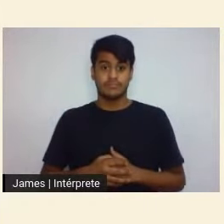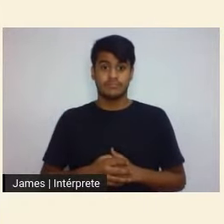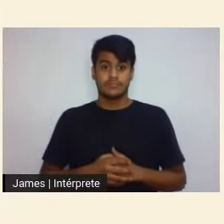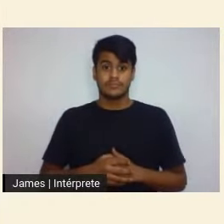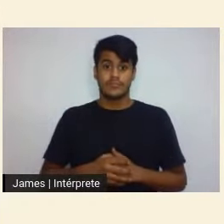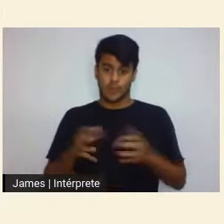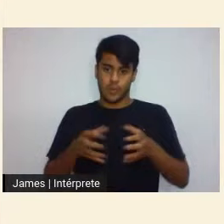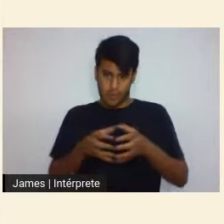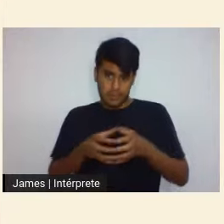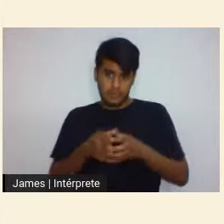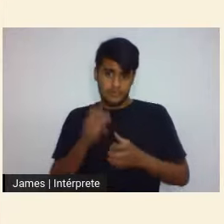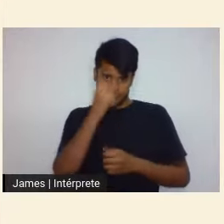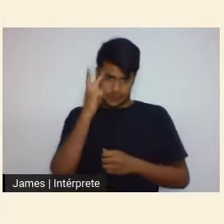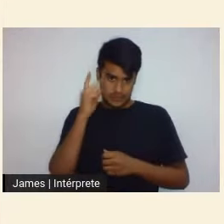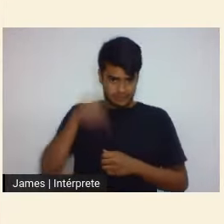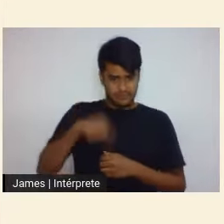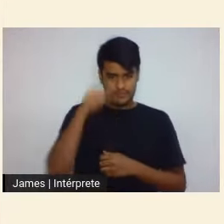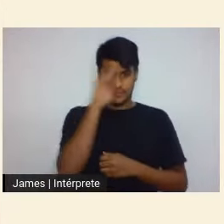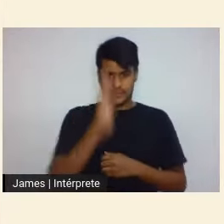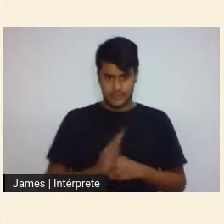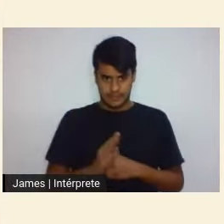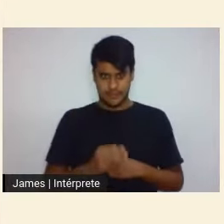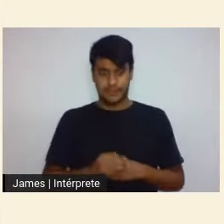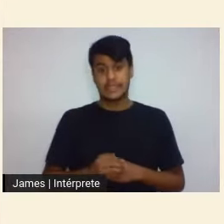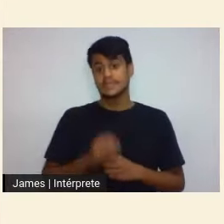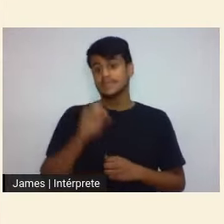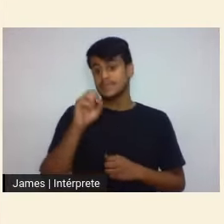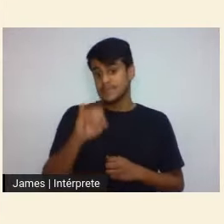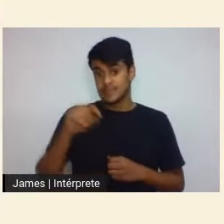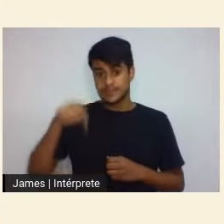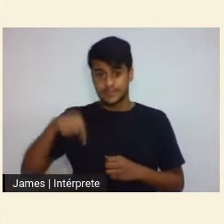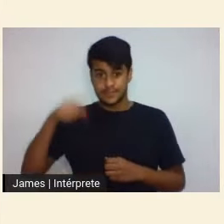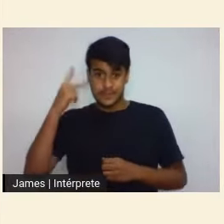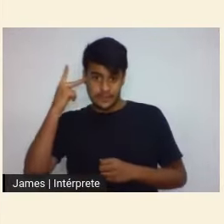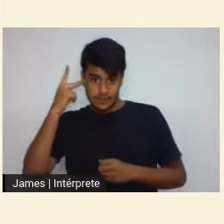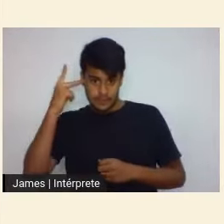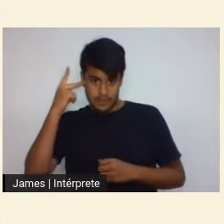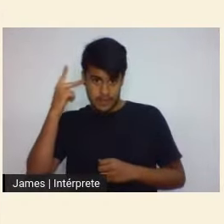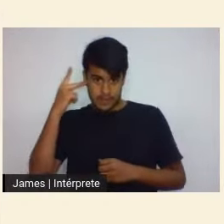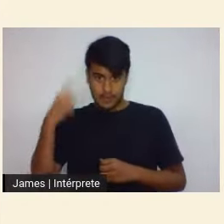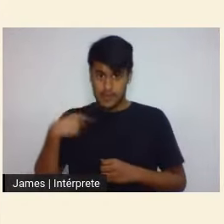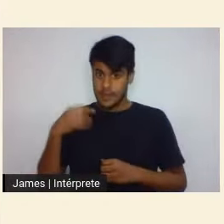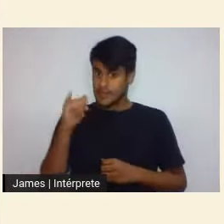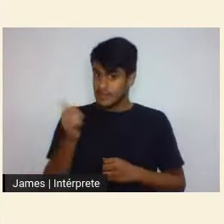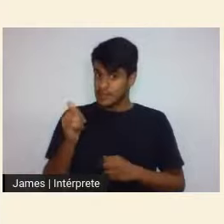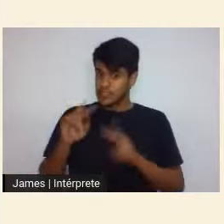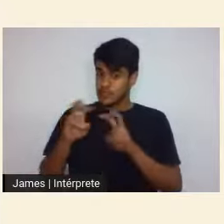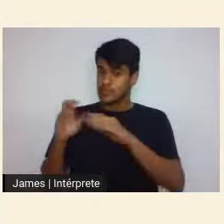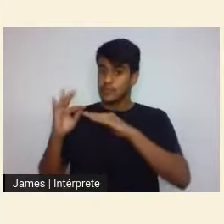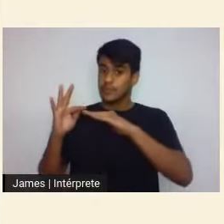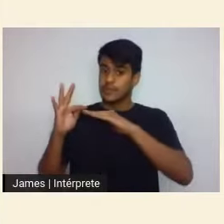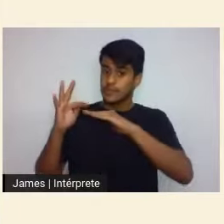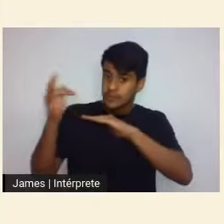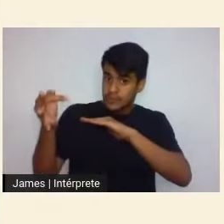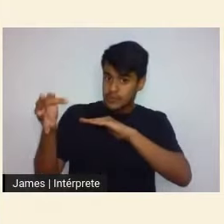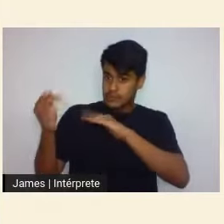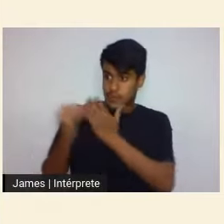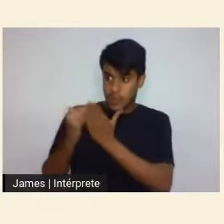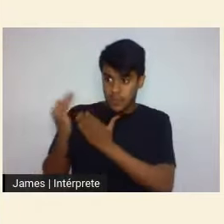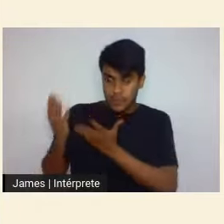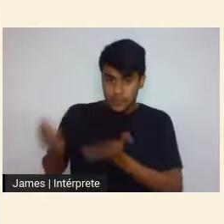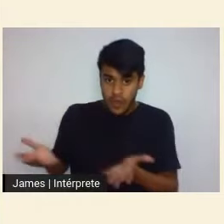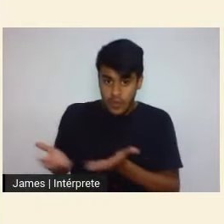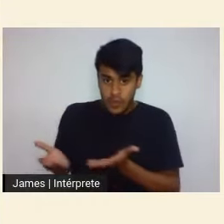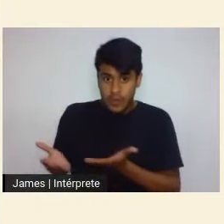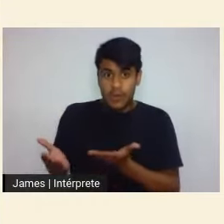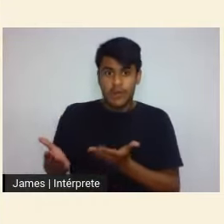Então, se em São Paulo o debate sobre o futurismo estava em onda, aqui havia